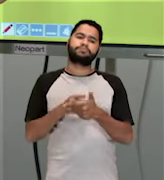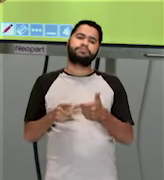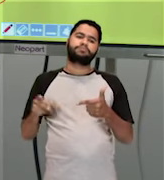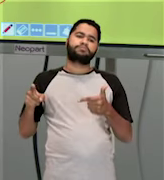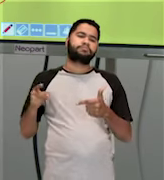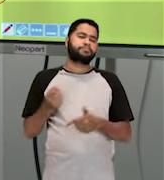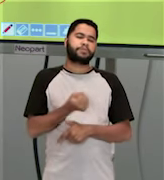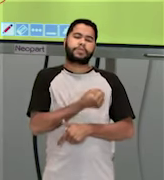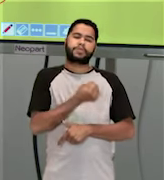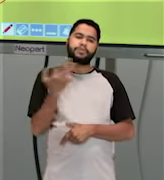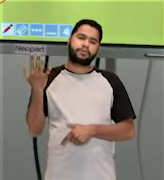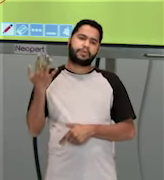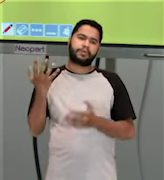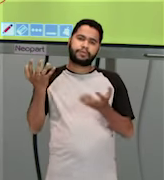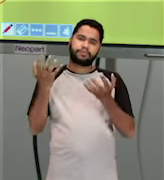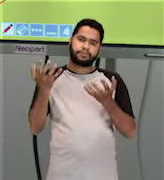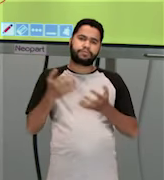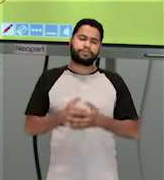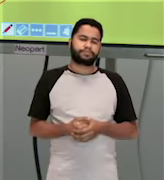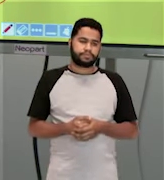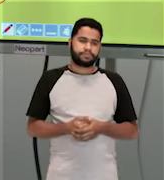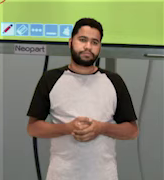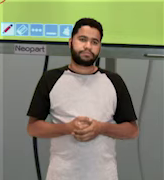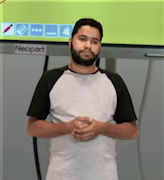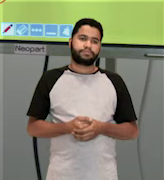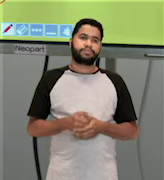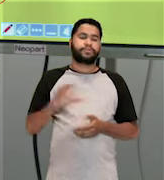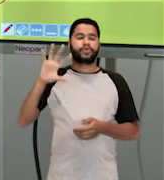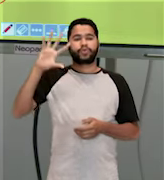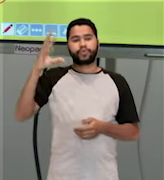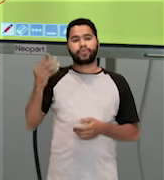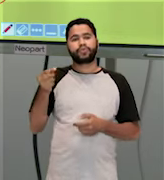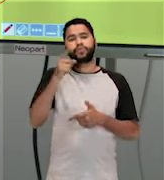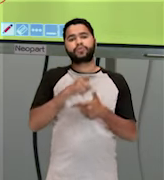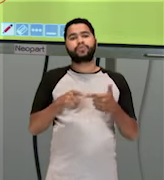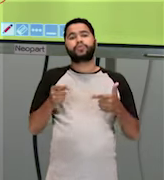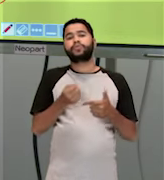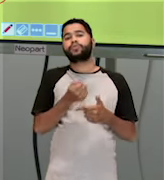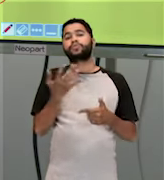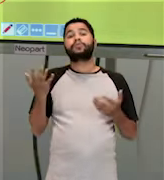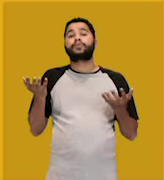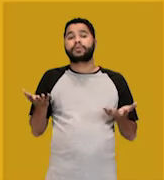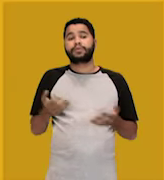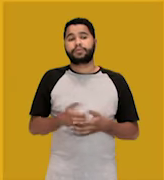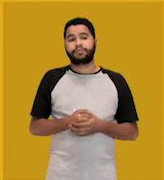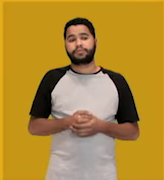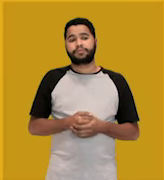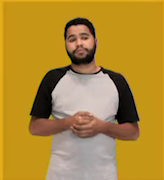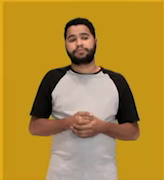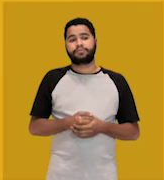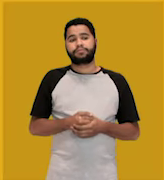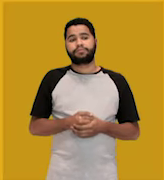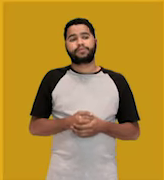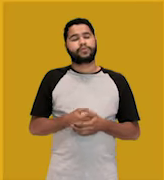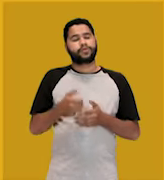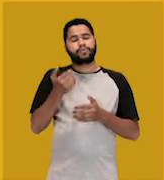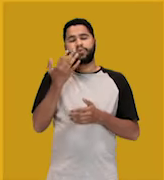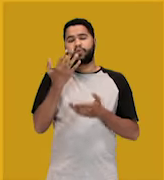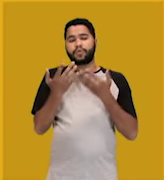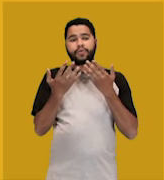em quantas partes você queira, tá? Esse todo aqui eu dividi em quantas partes? E vou colorir